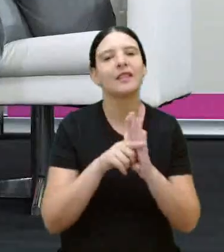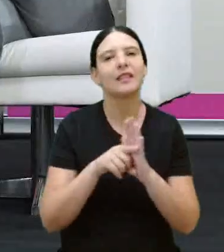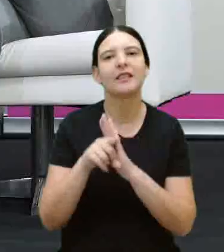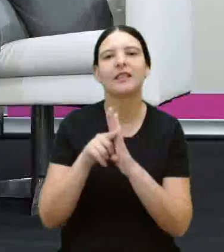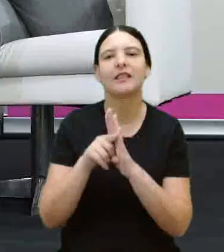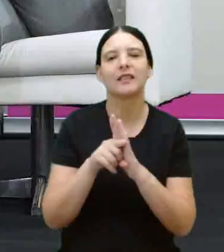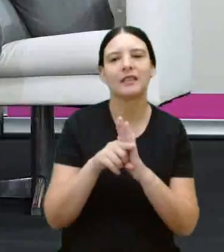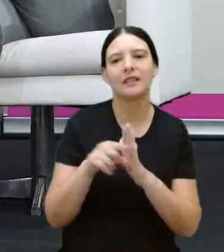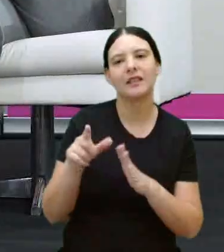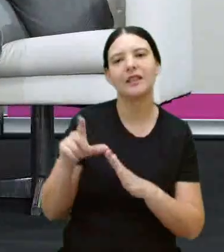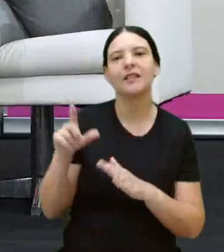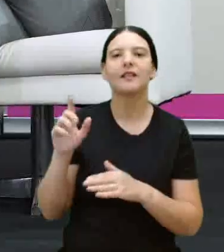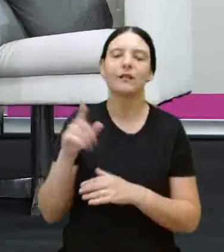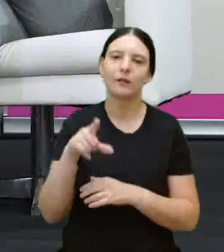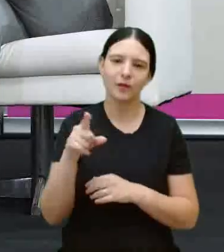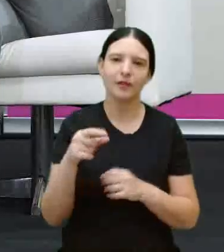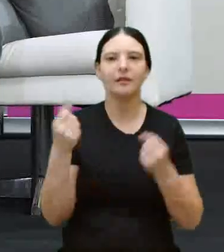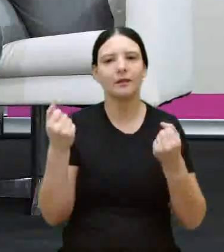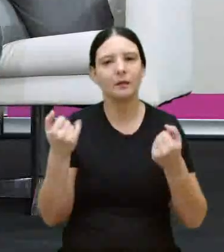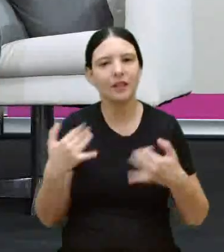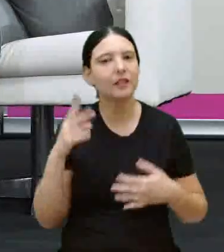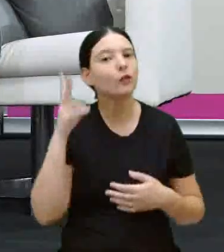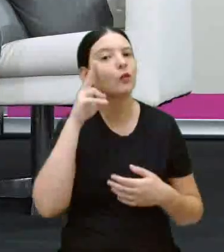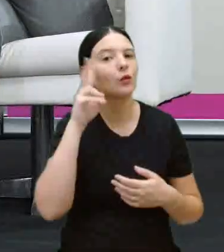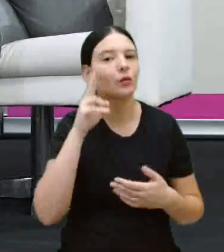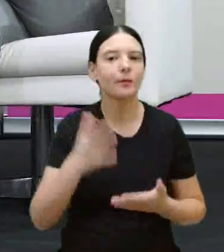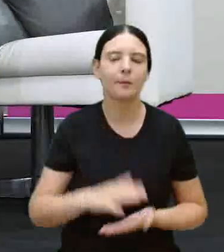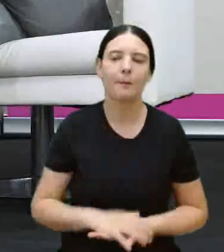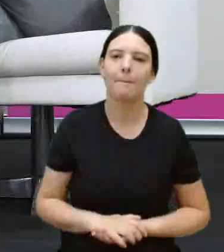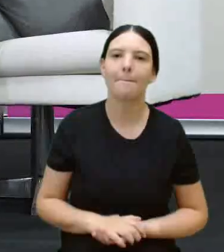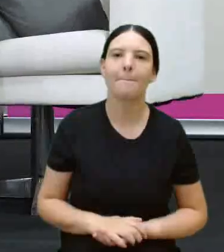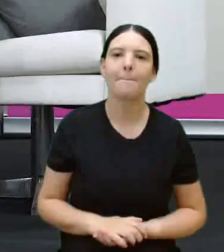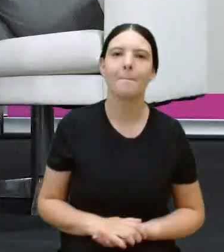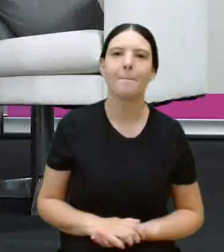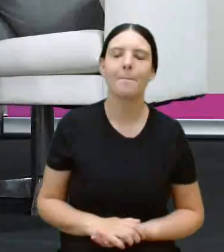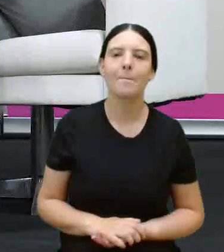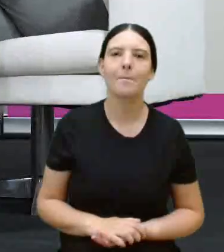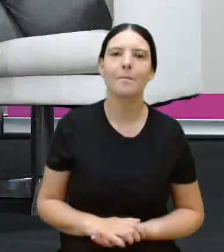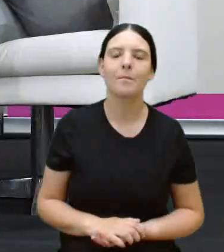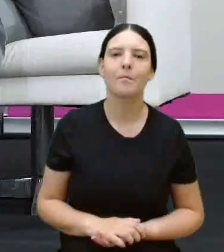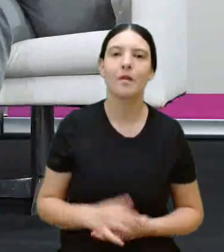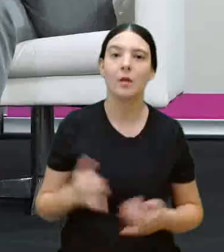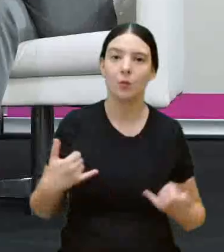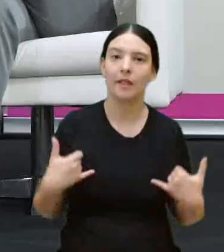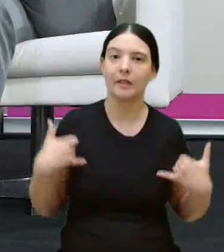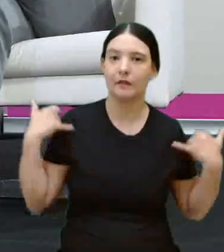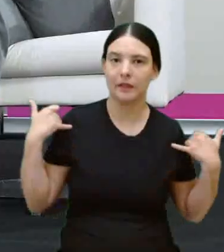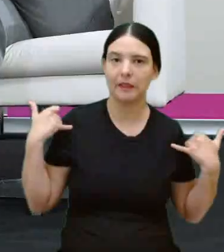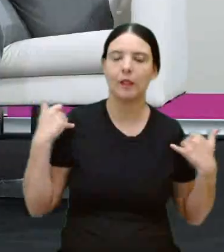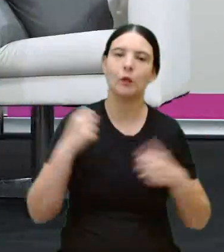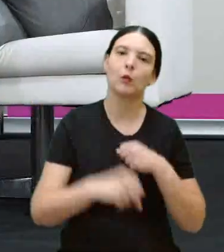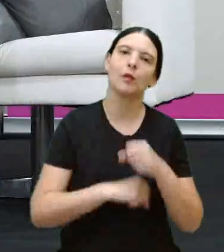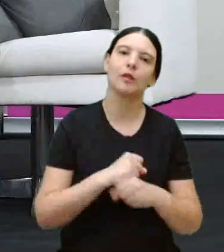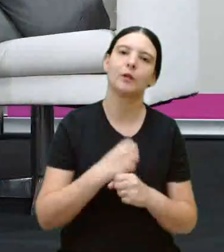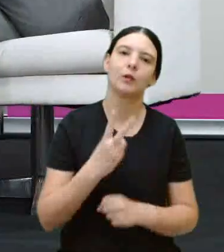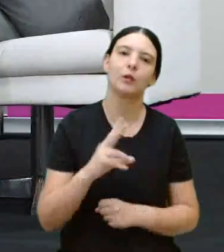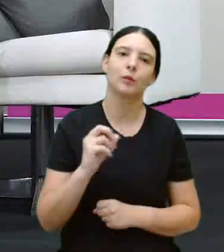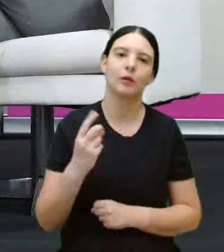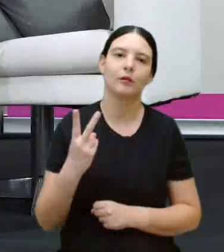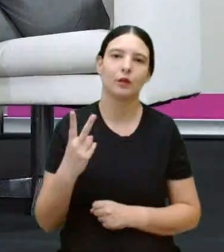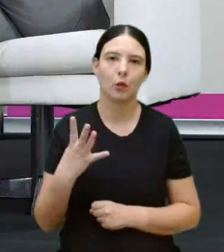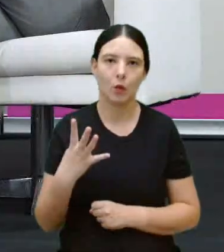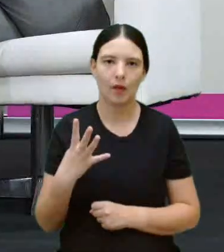você traz com você essa história. Eu passei meu aniversário em 2024 no Mali, em